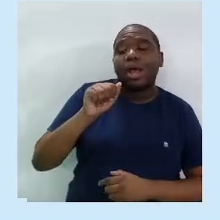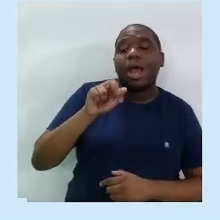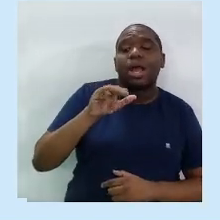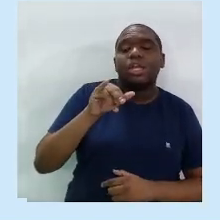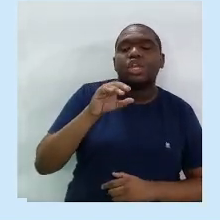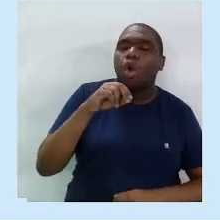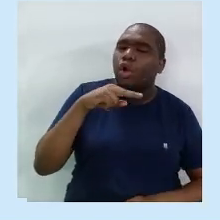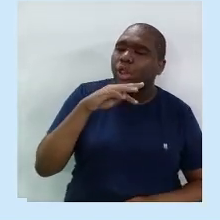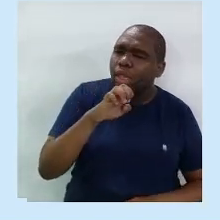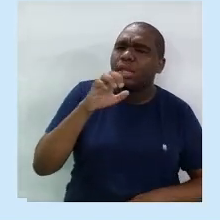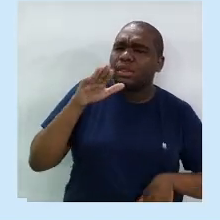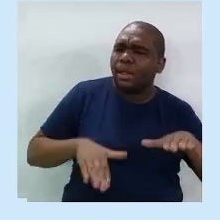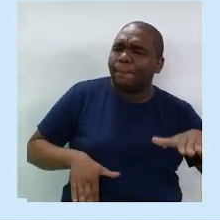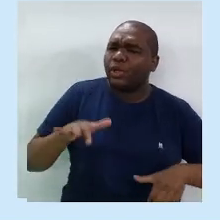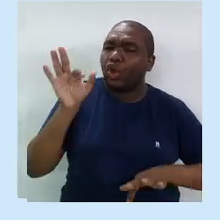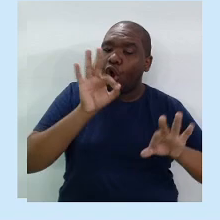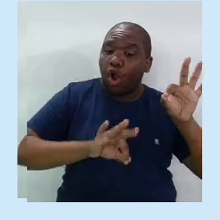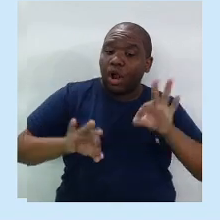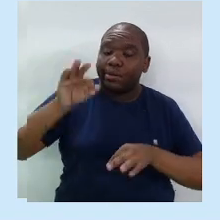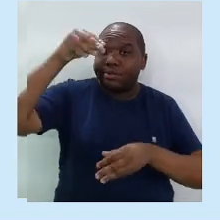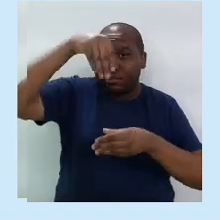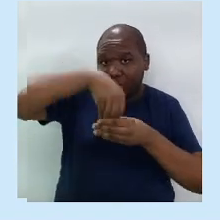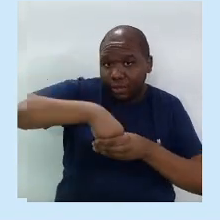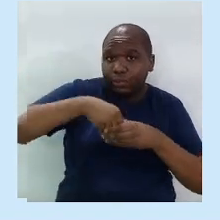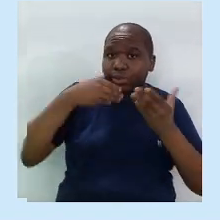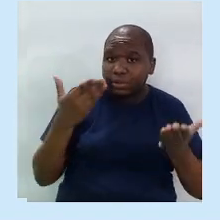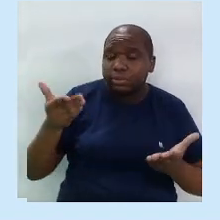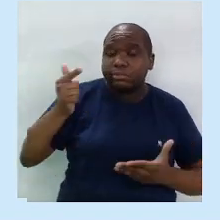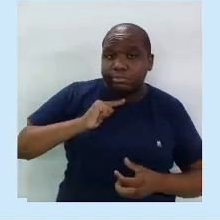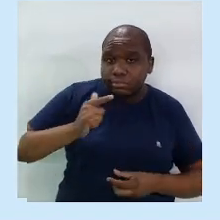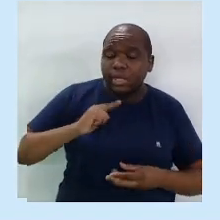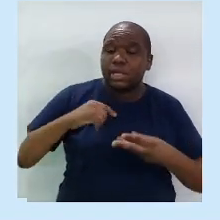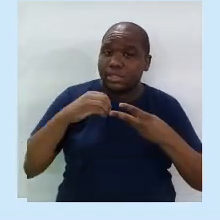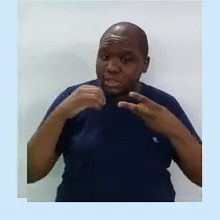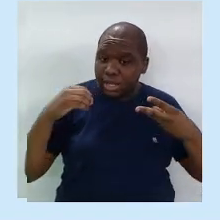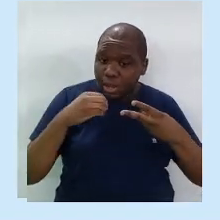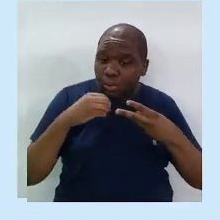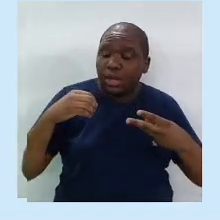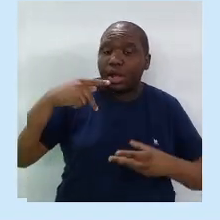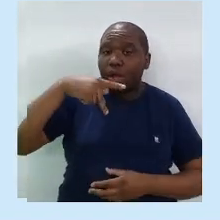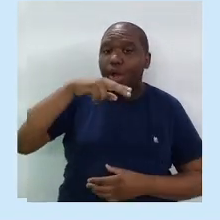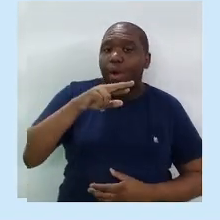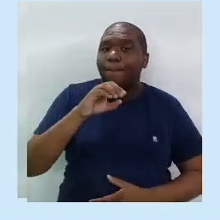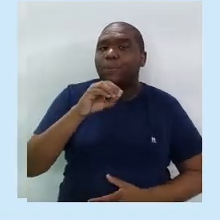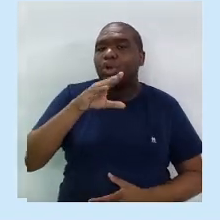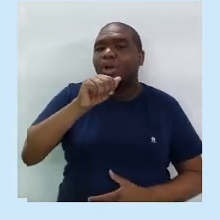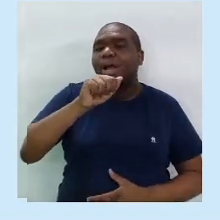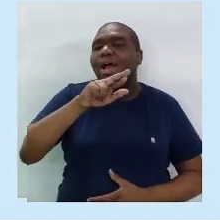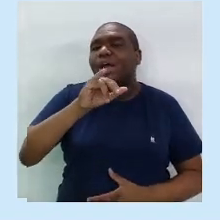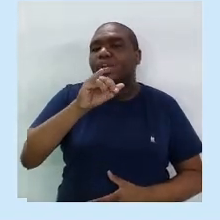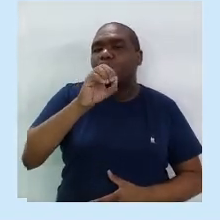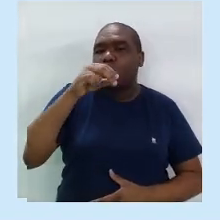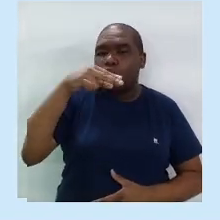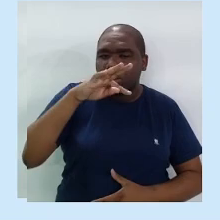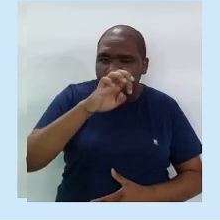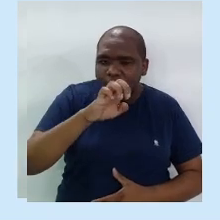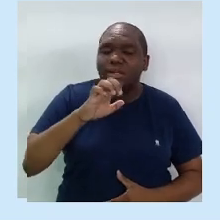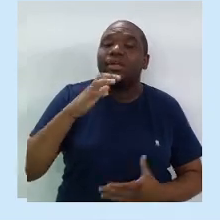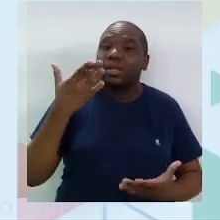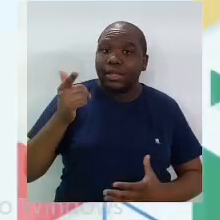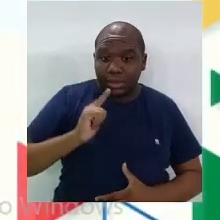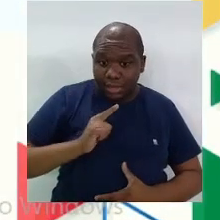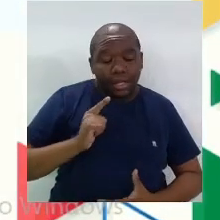à organização do seu núcleo. Então, as células procariontes são aquelas ali que possuem